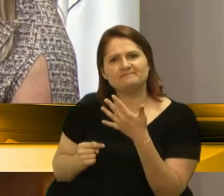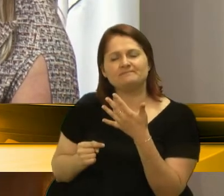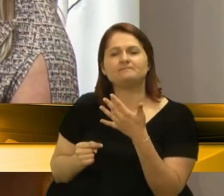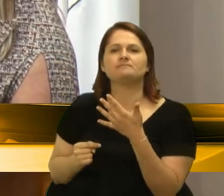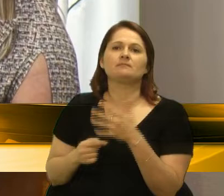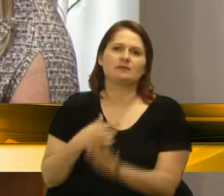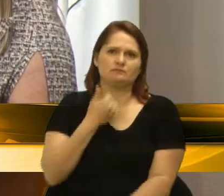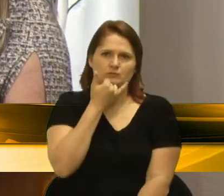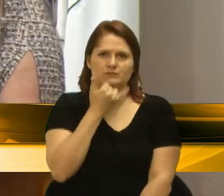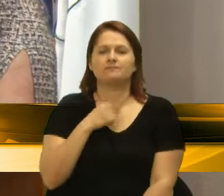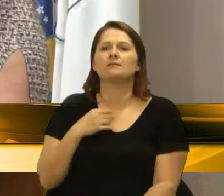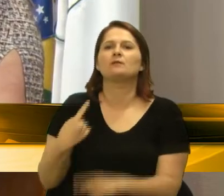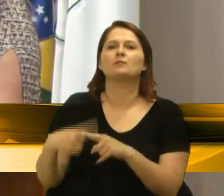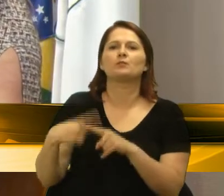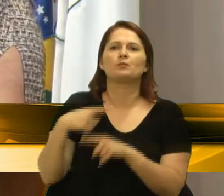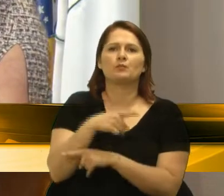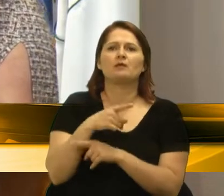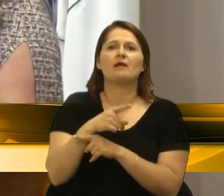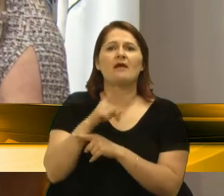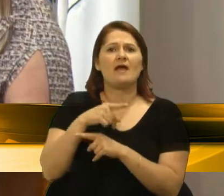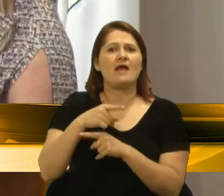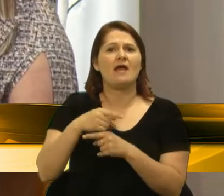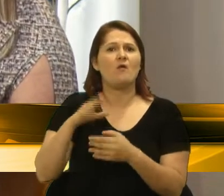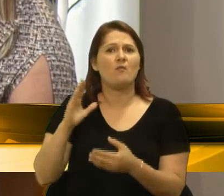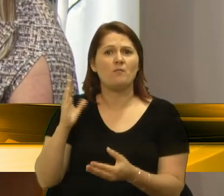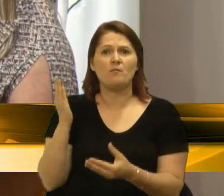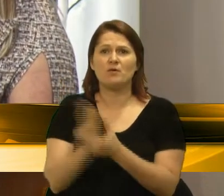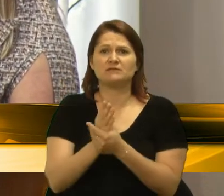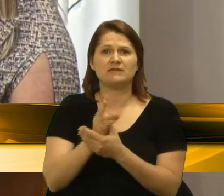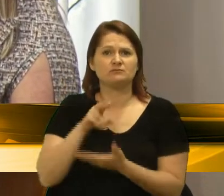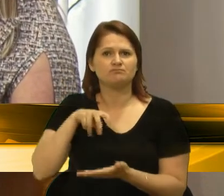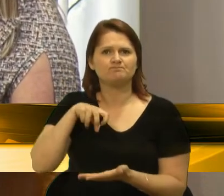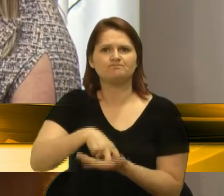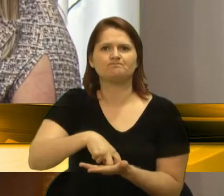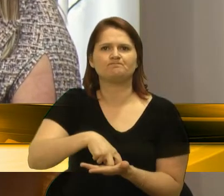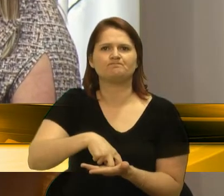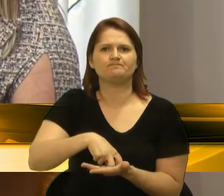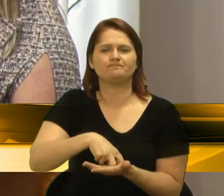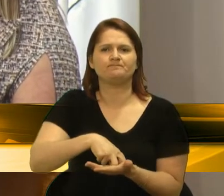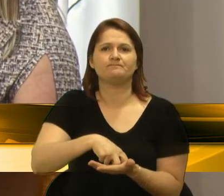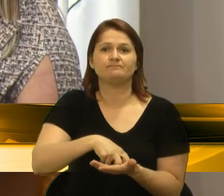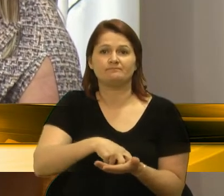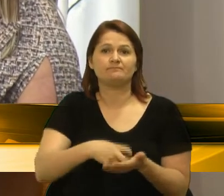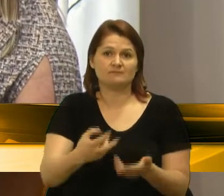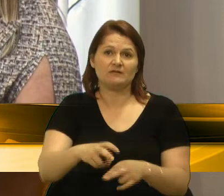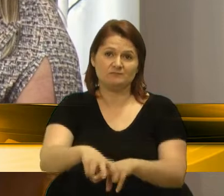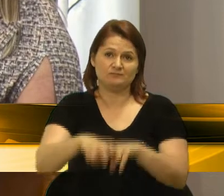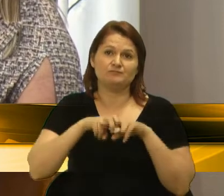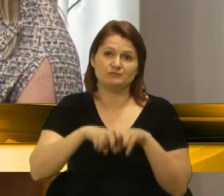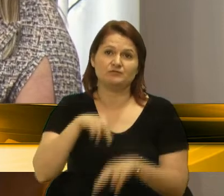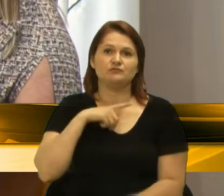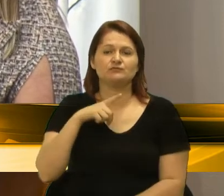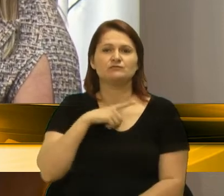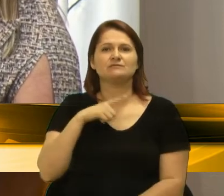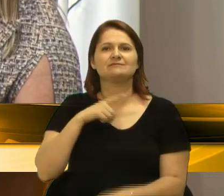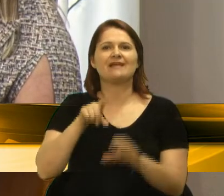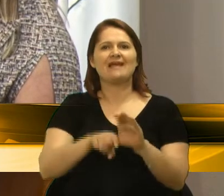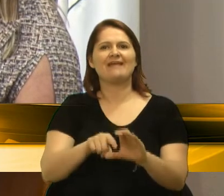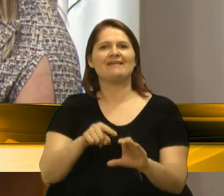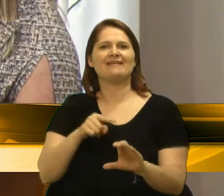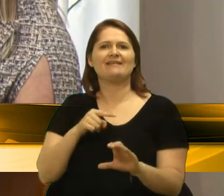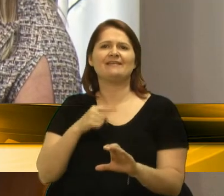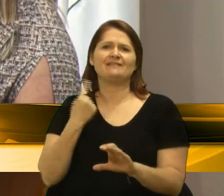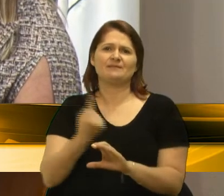de processo punitivo. Ademais, pode-se ter independência, isenção e imparcialidade